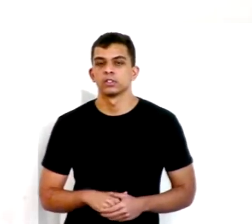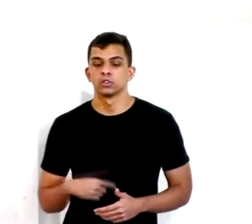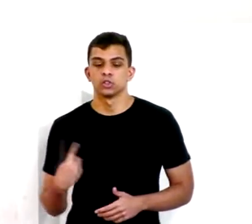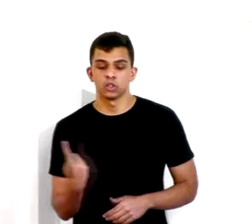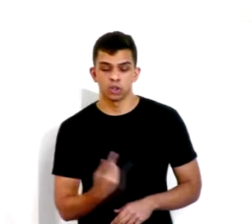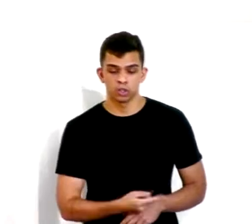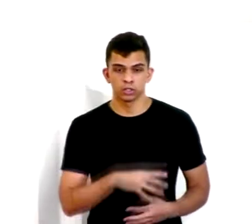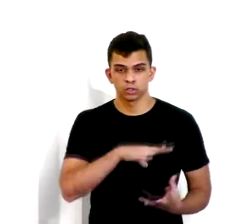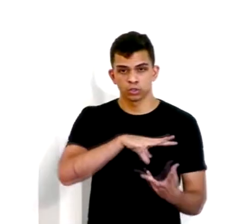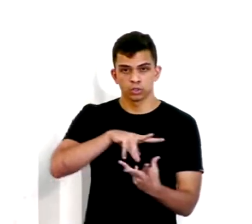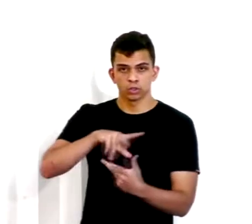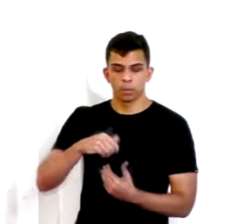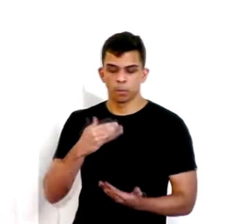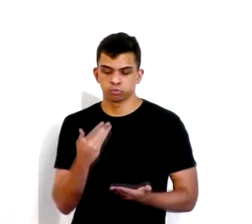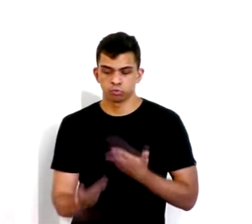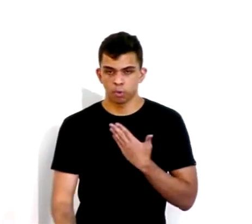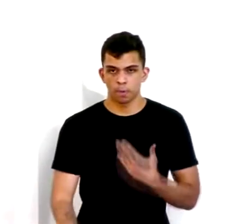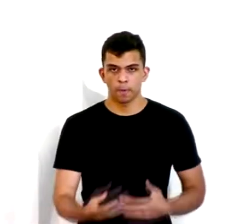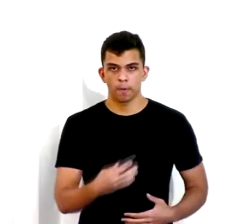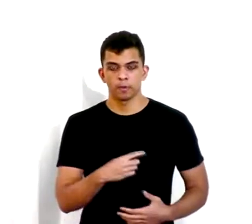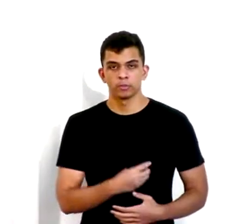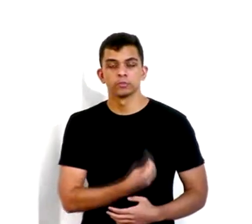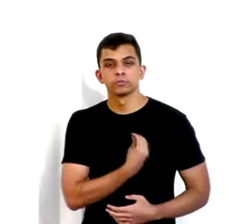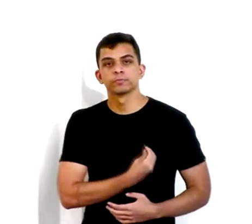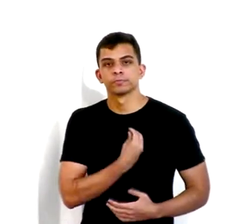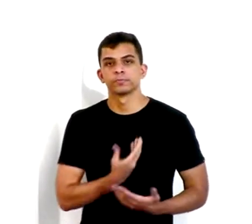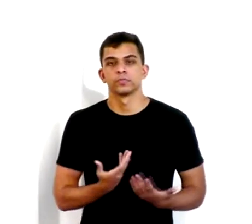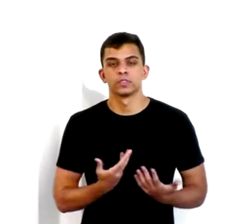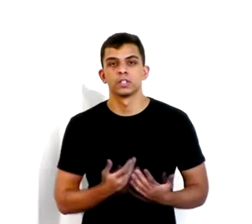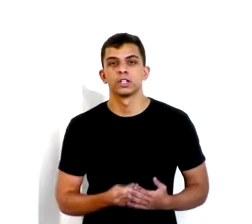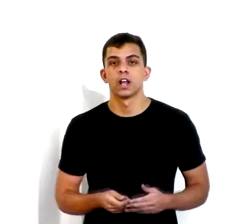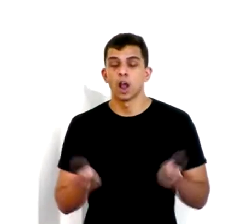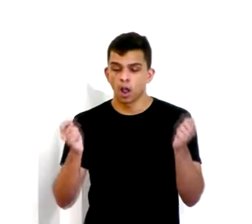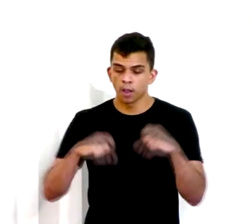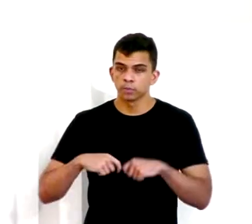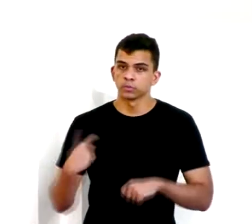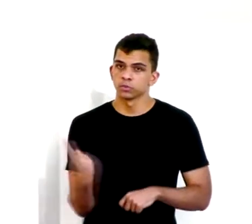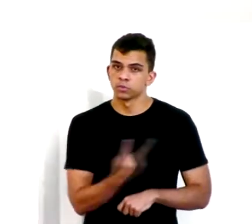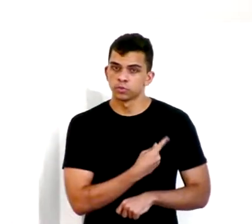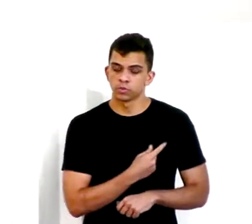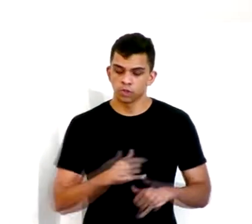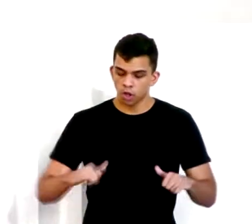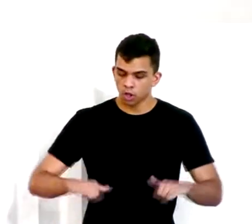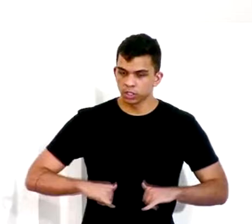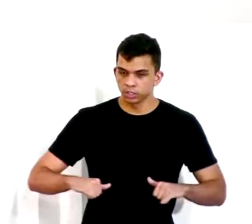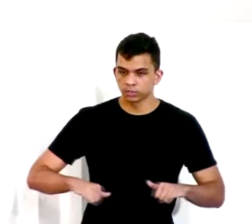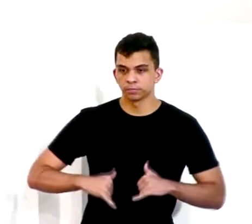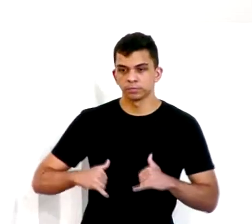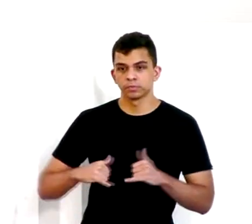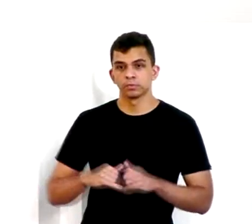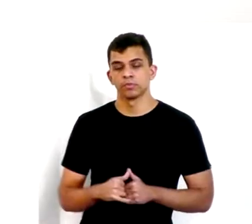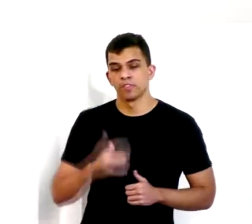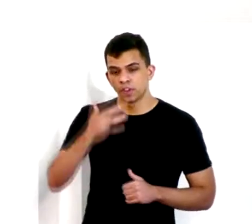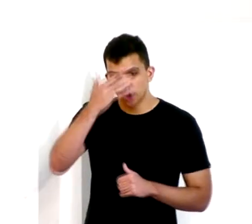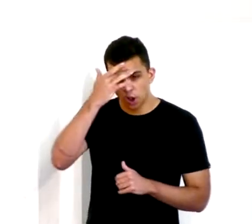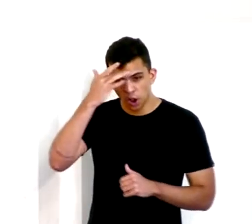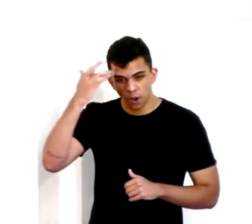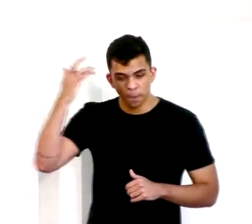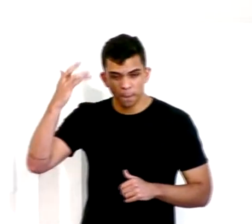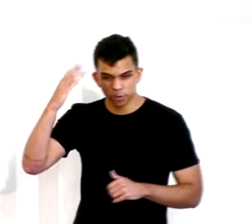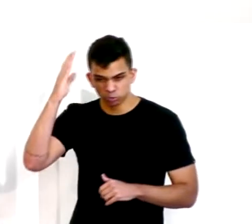caído, atingido pelo pecado. Nós podemos sofrer porque fomos vítimas de pessoas